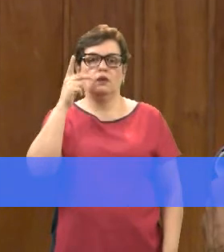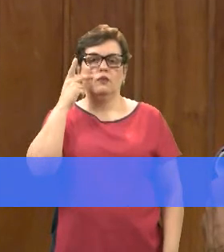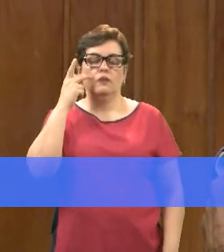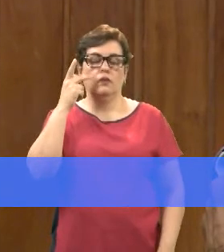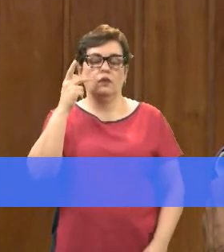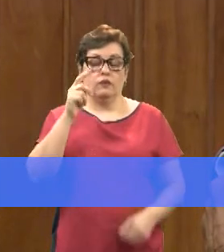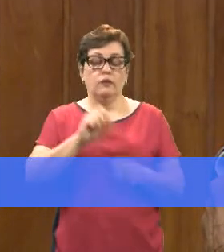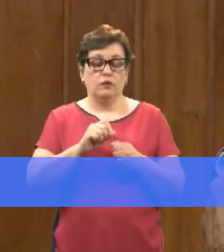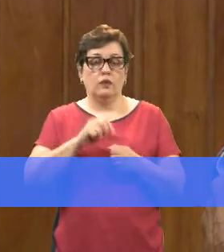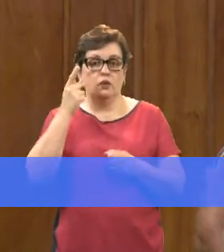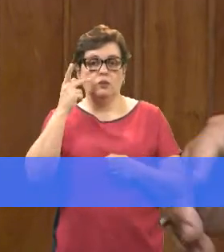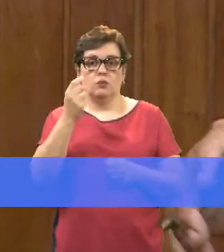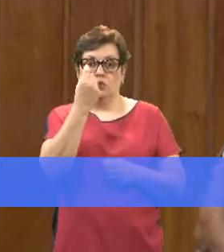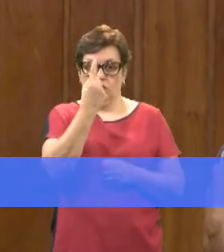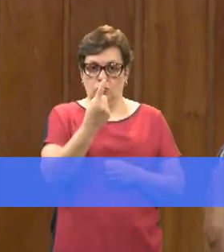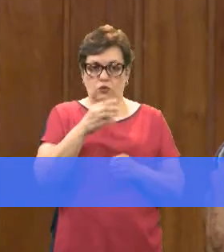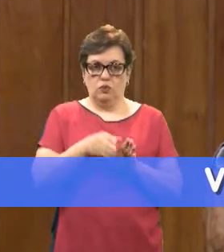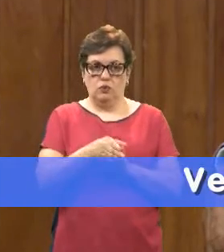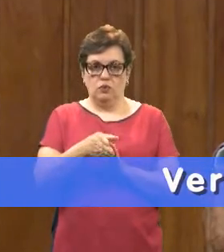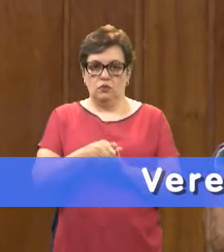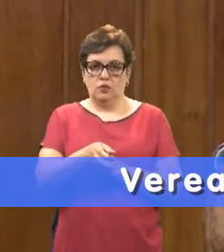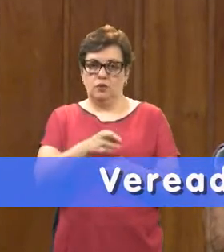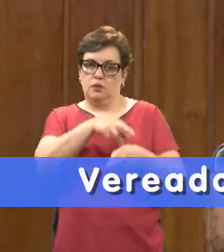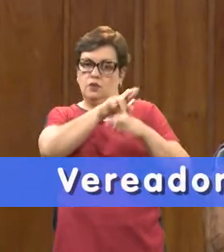fica responsável por toda a cidade.